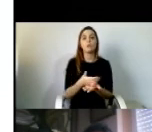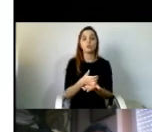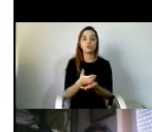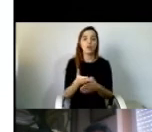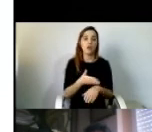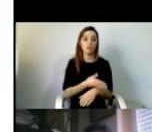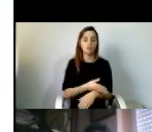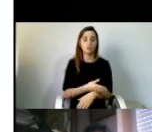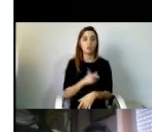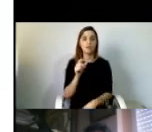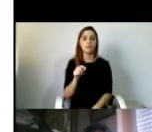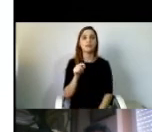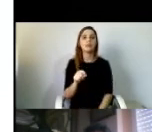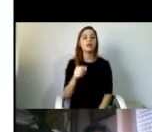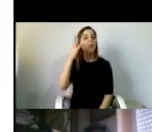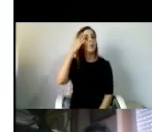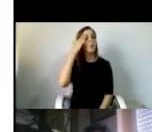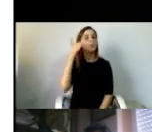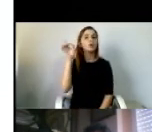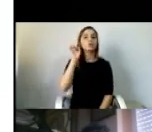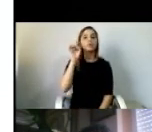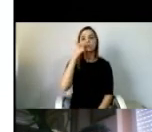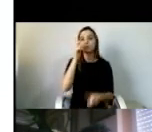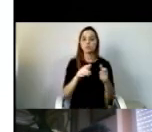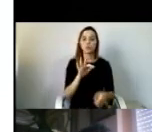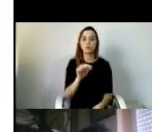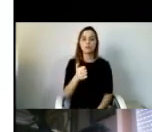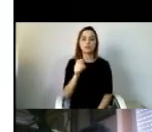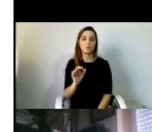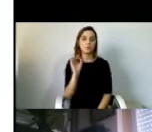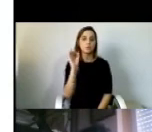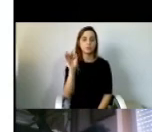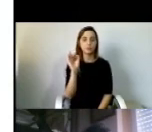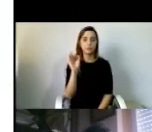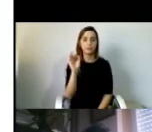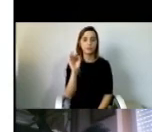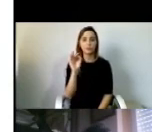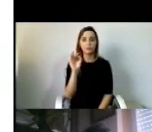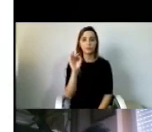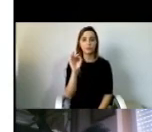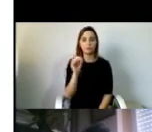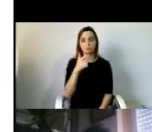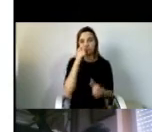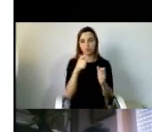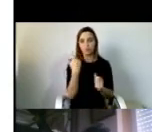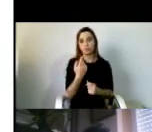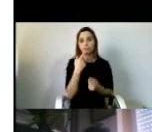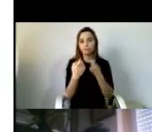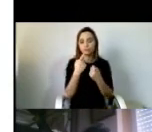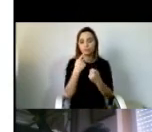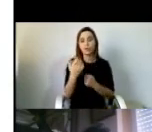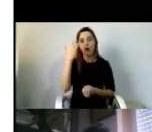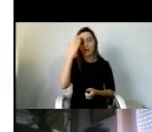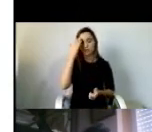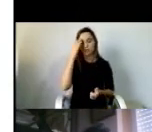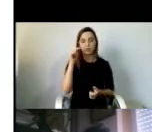também aqui um número muito importante de pessoas, 45% das nossas e dos nossos inquiridos, considera que